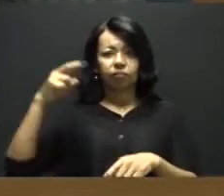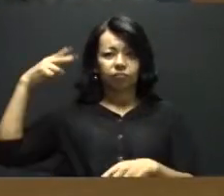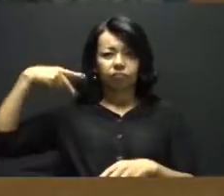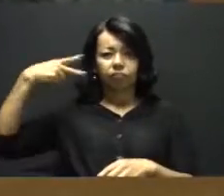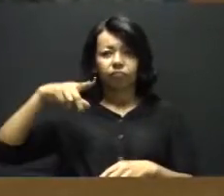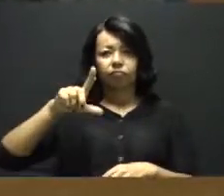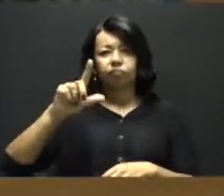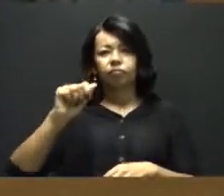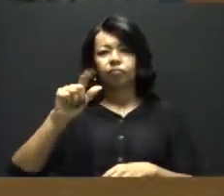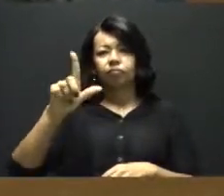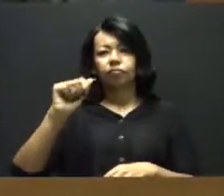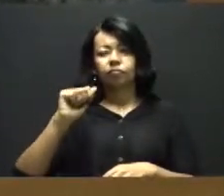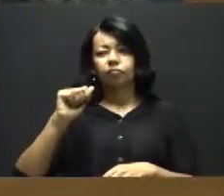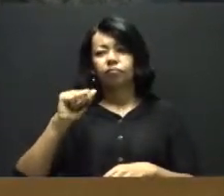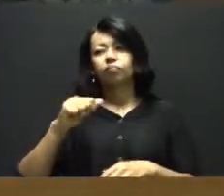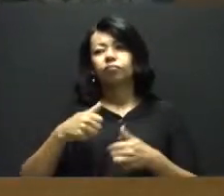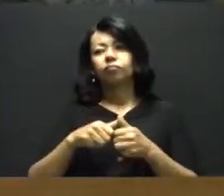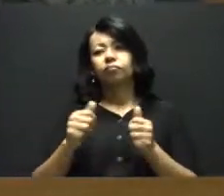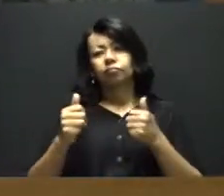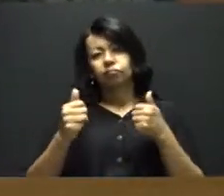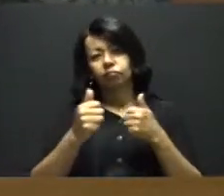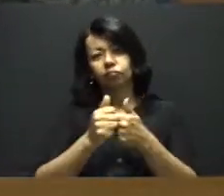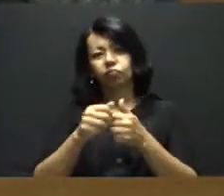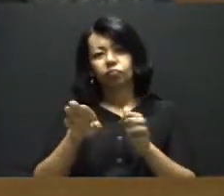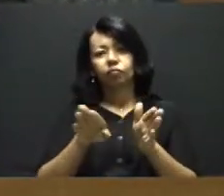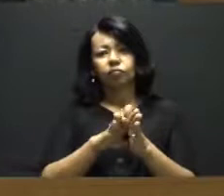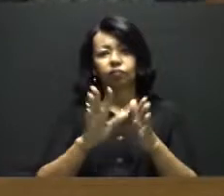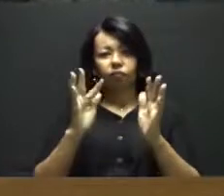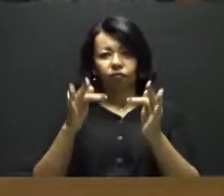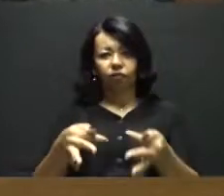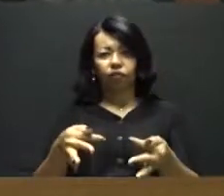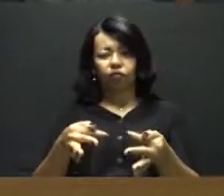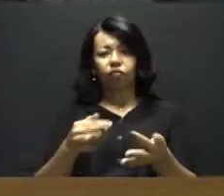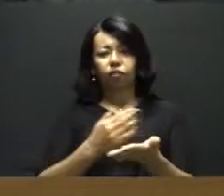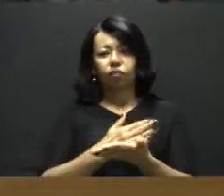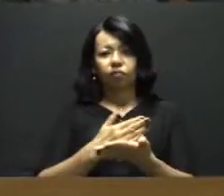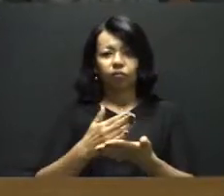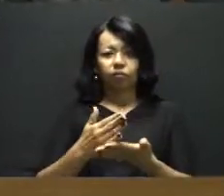lá que me acompanhou do começo ao fim